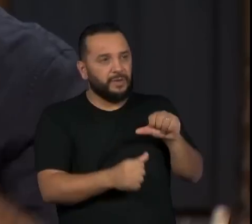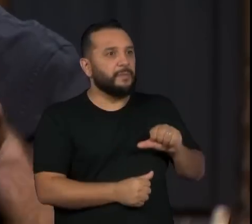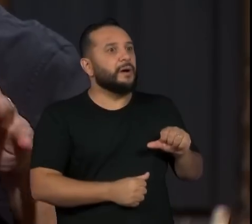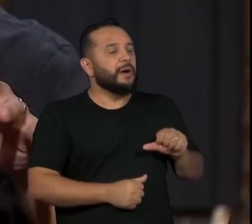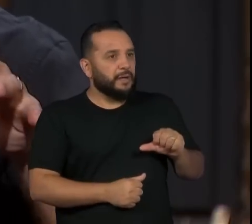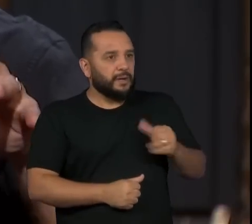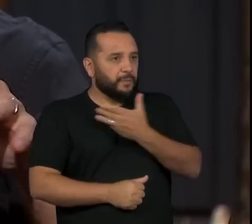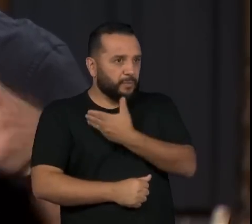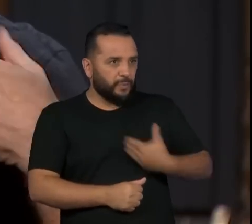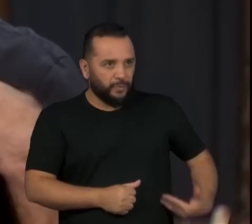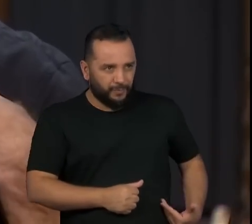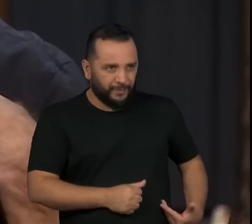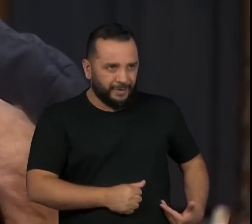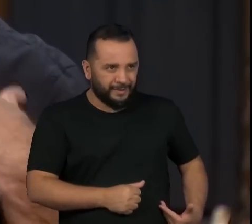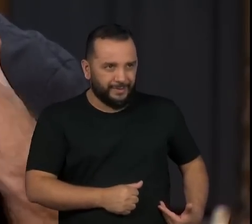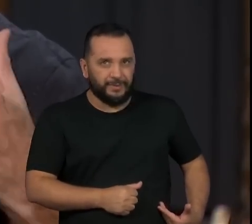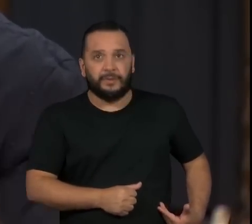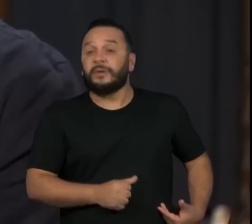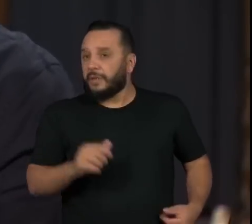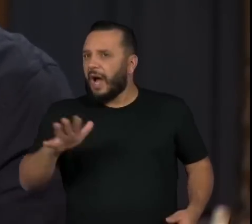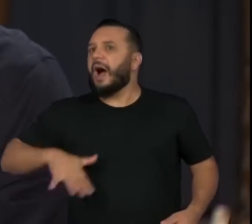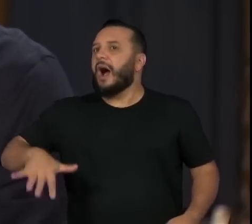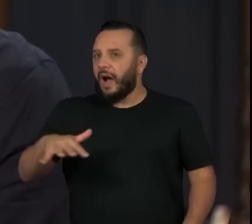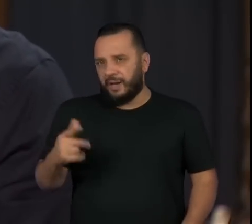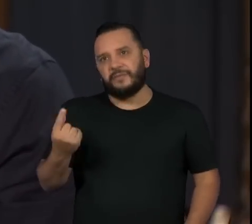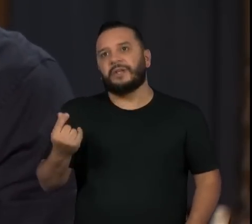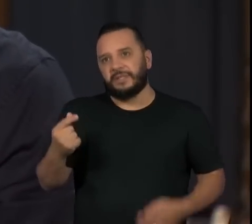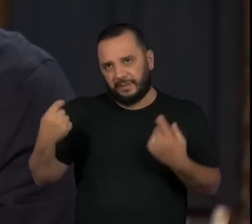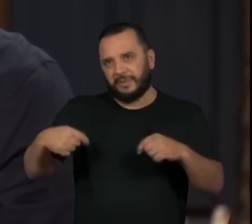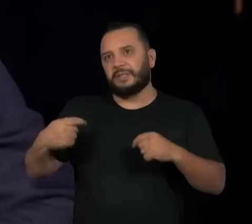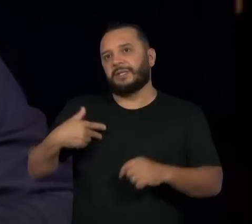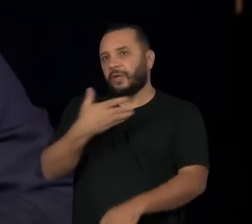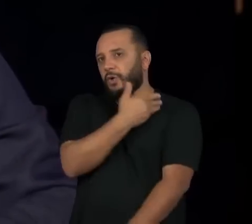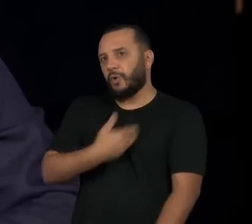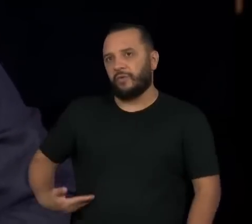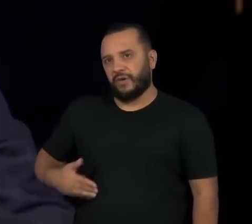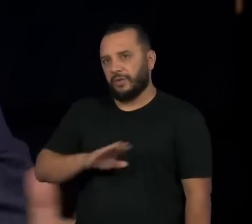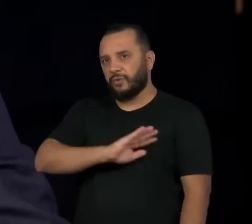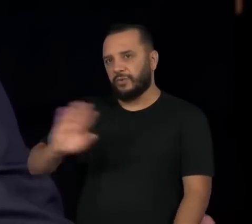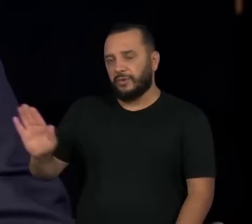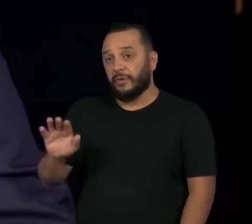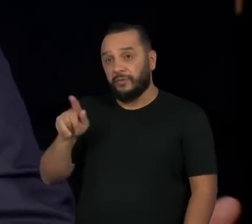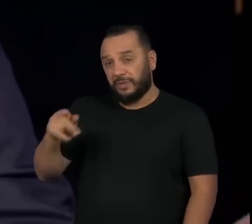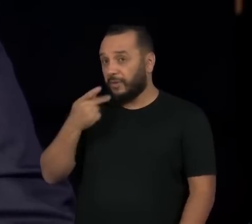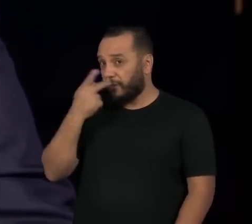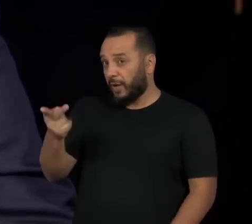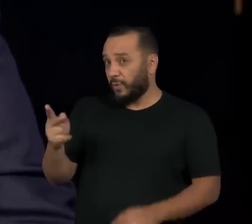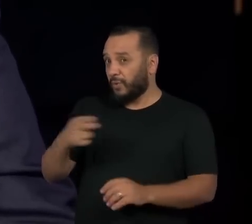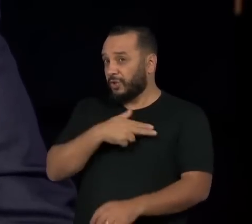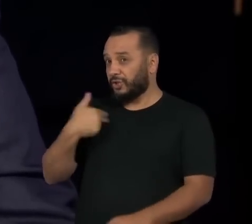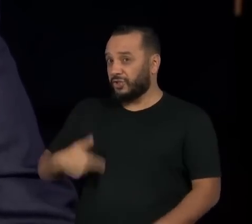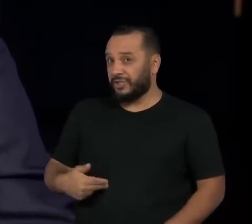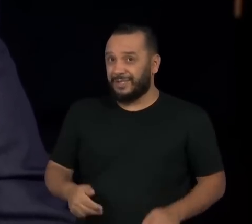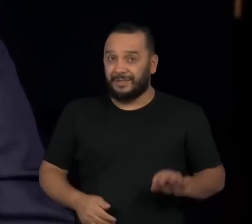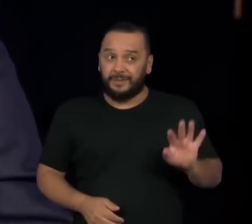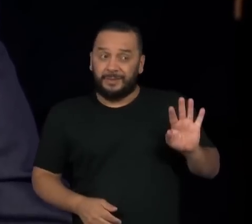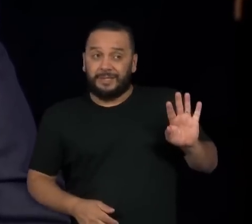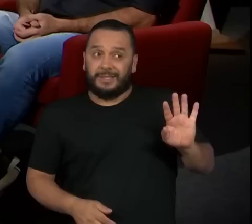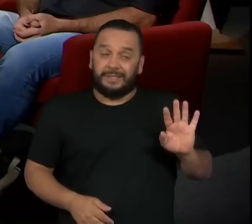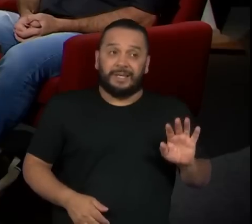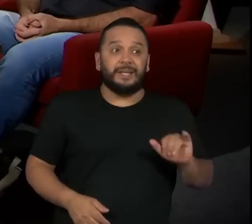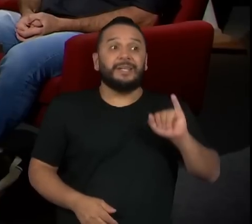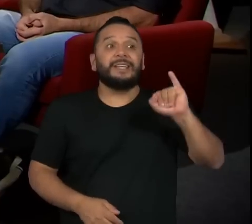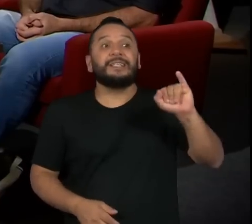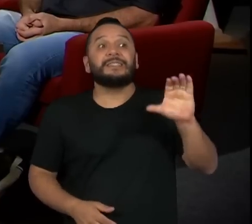Não? O sistema financeiro, na Tem minha que ser opinião, estatal. deveria ser público. E aí você logo foi para a China. Eu falei, olha, só que aí o ICL vai ser fechado. E